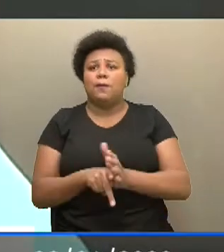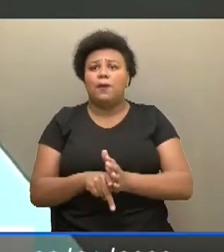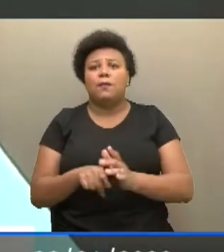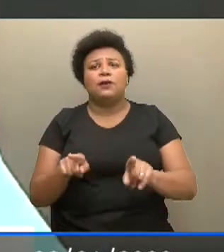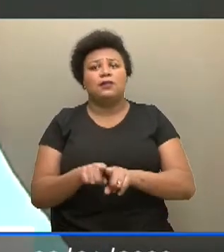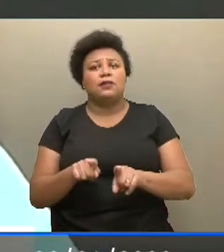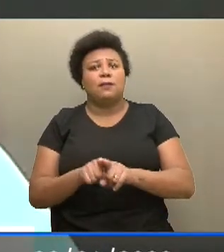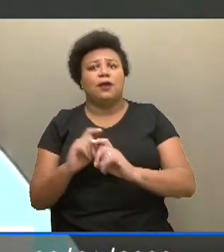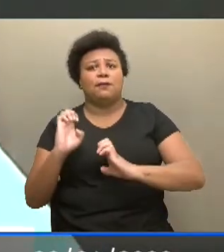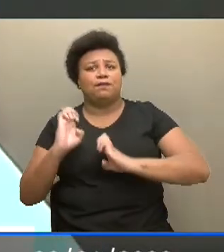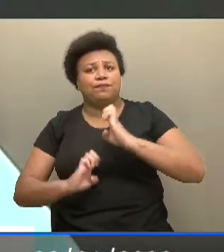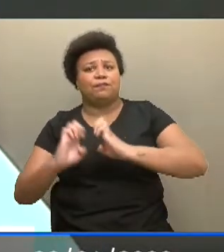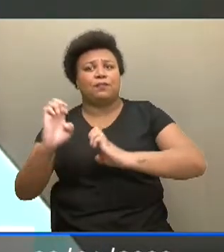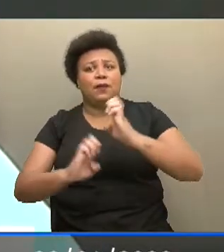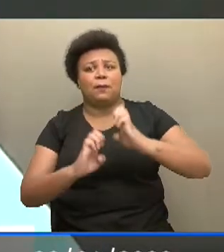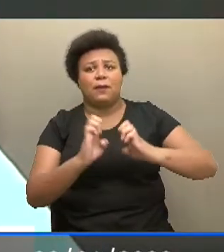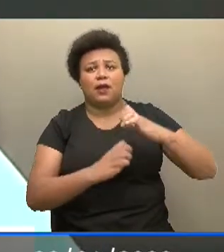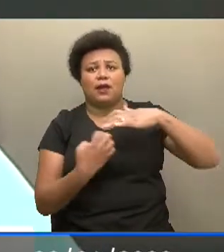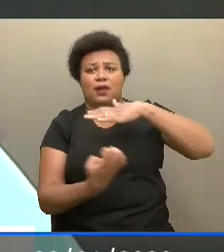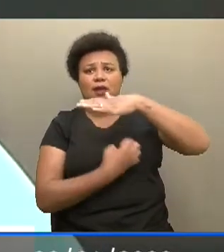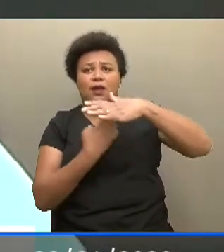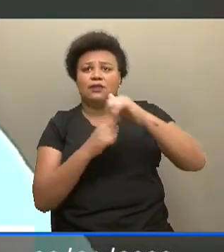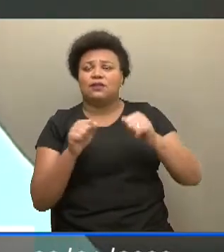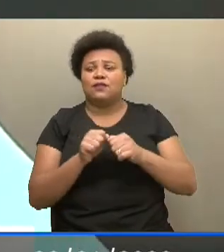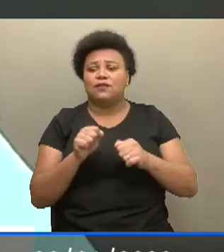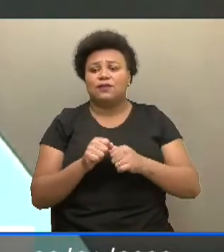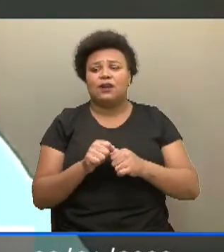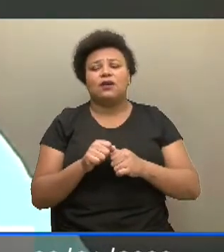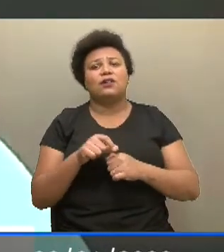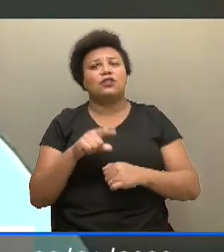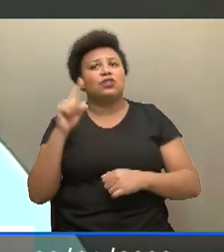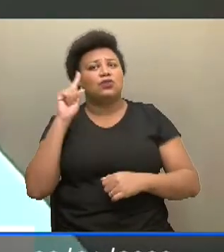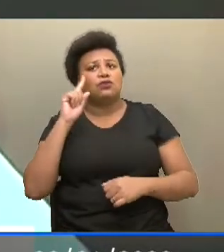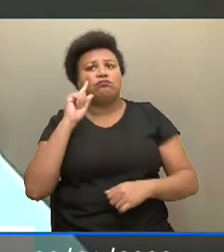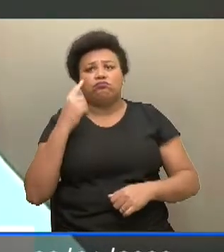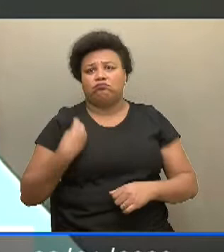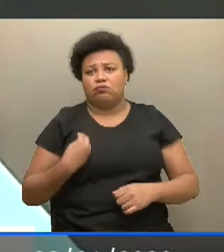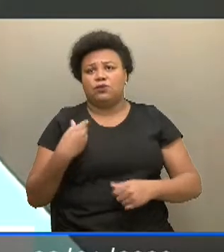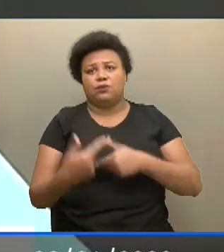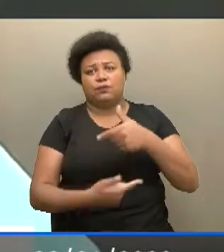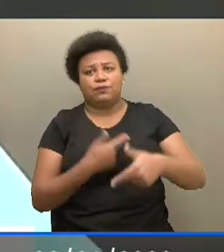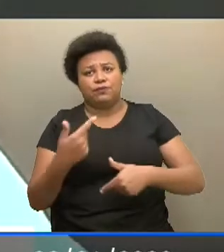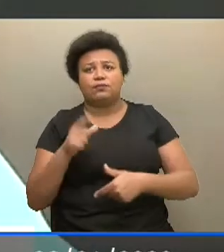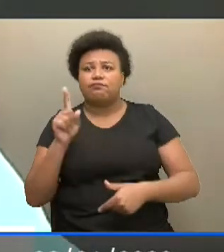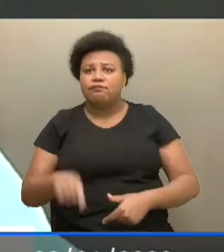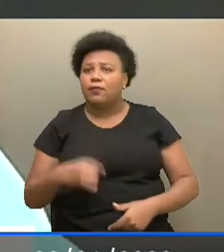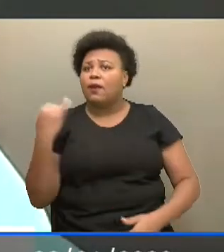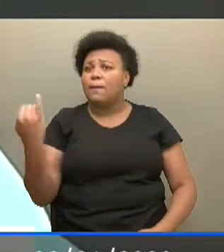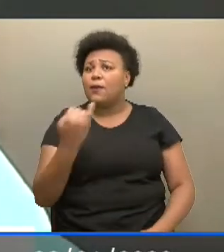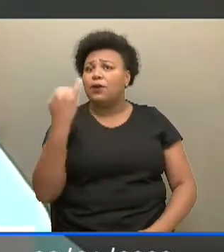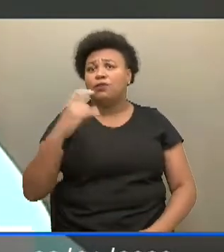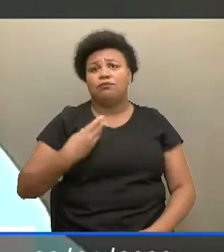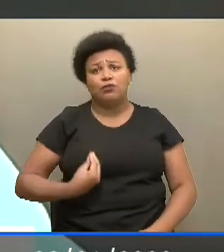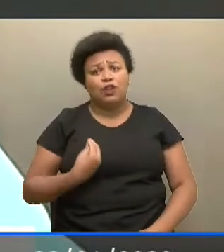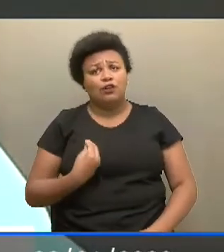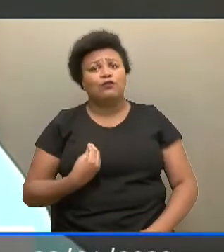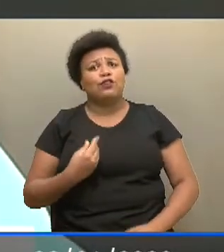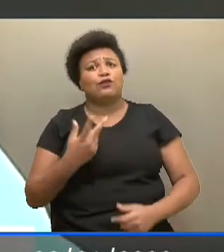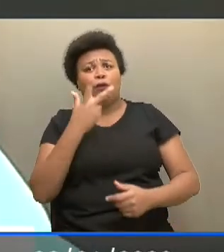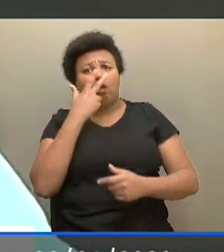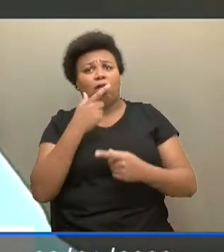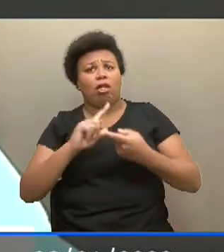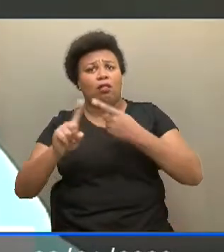próprias empresas, as empresas que fazem no dia a dia essa operação, é fundamental nós estarmos todos